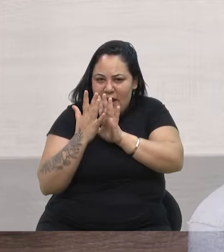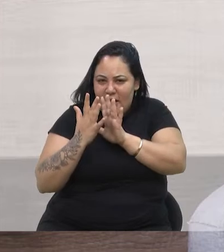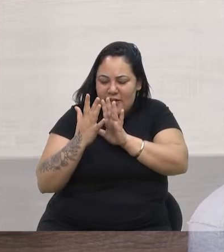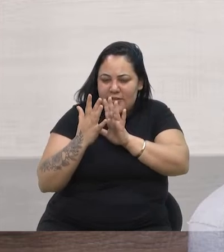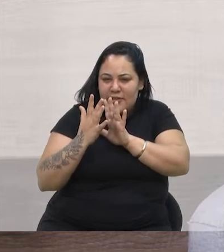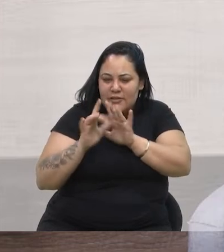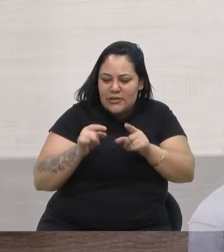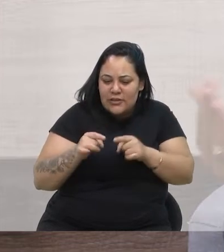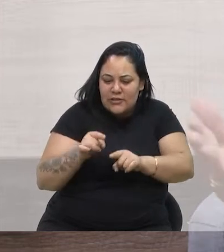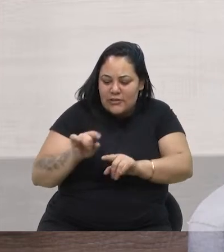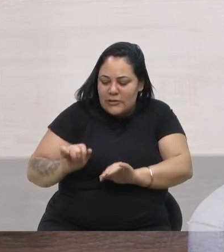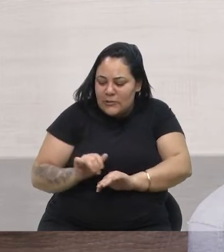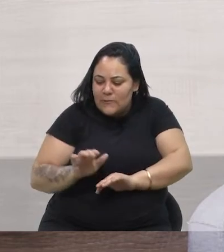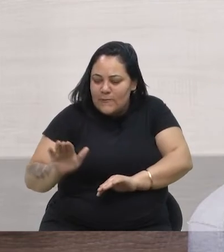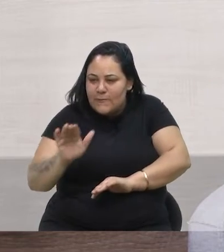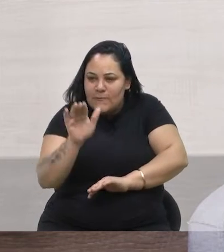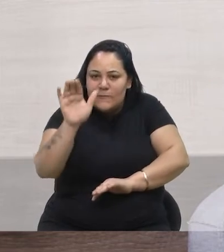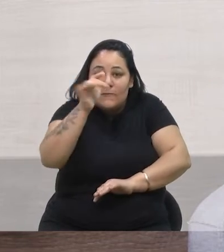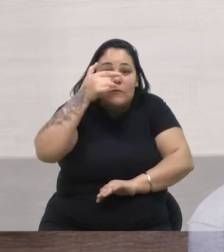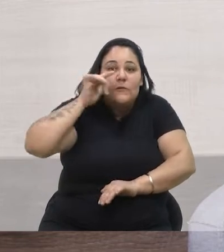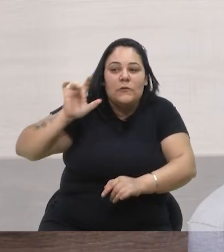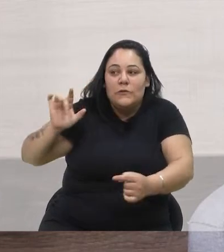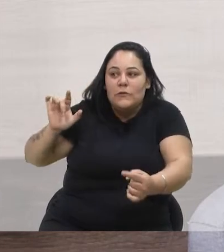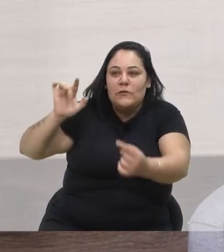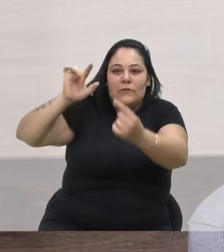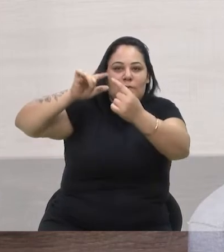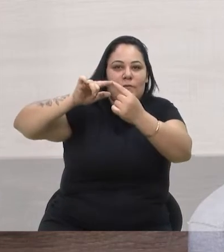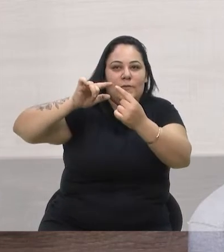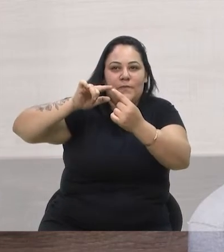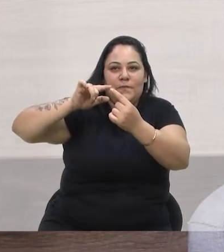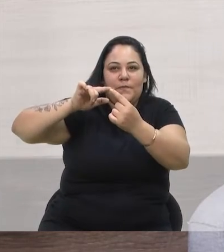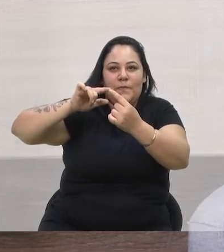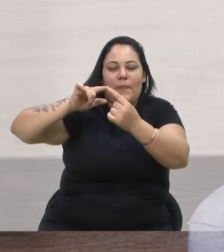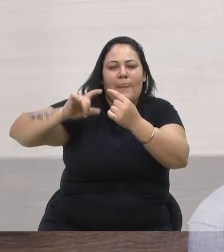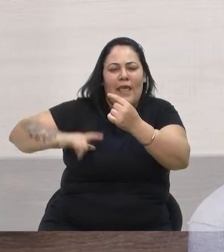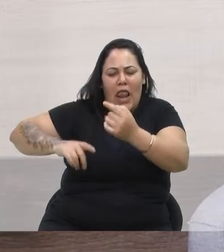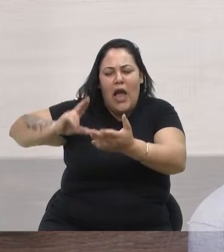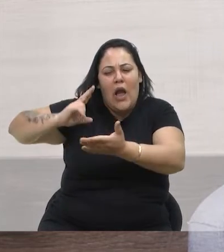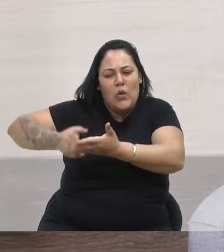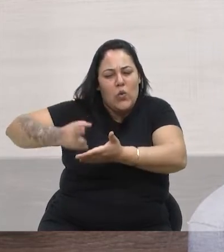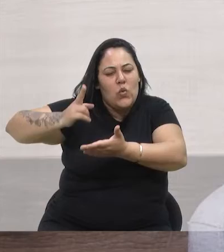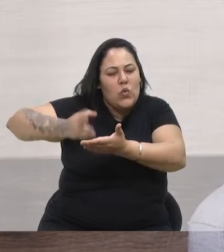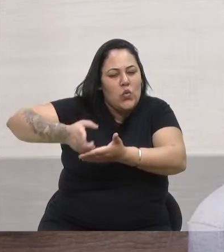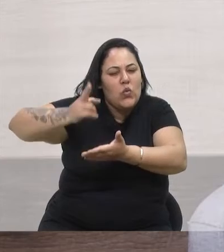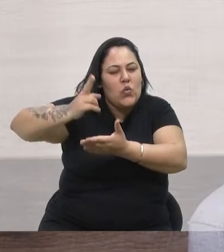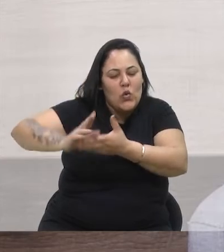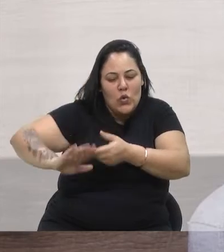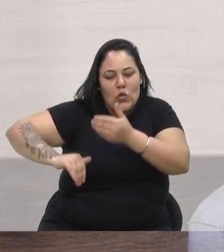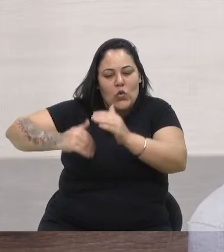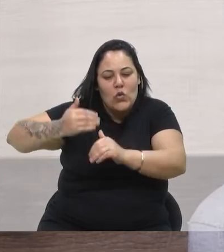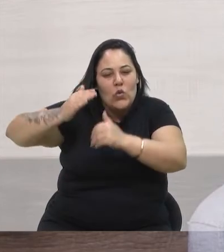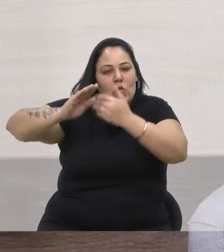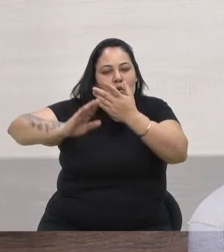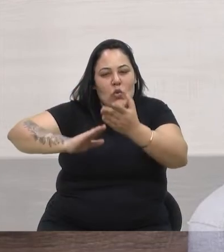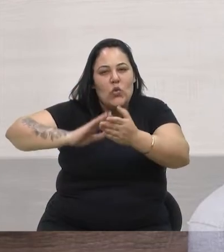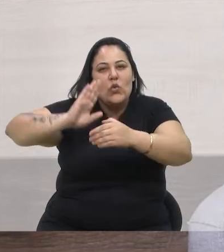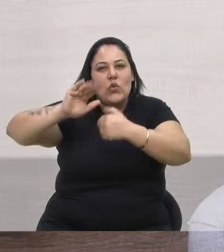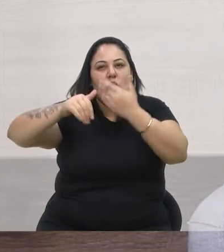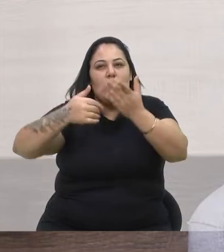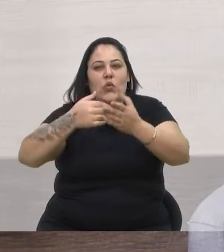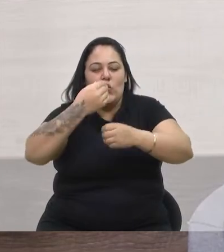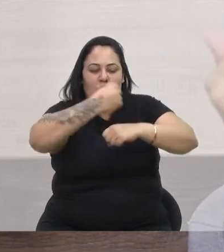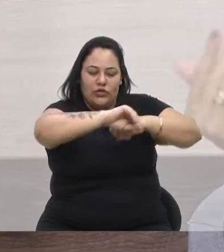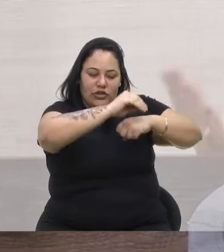ela vai enfrentando desafios nessa subida até chegar ao objetivo dela, não esmorecendo, avançando, né?